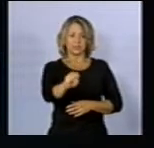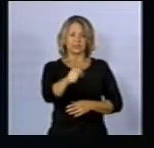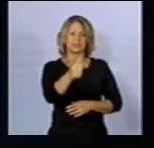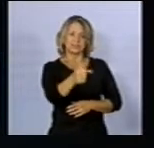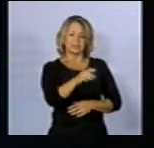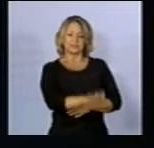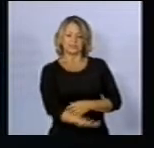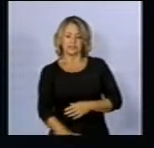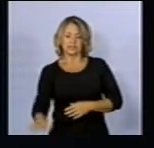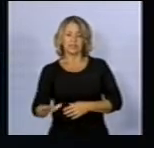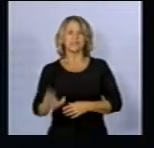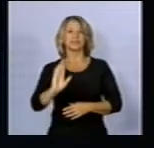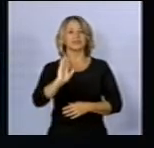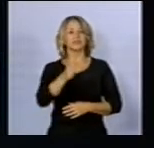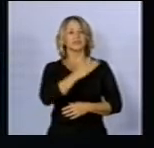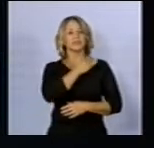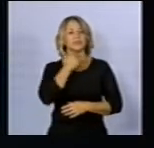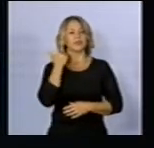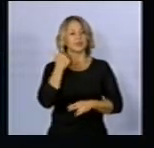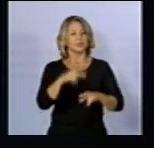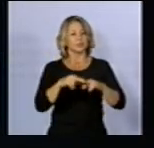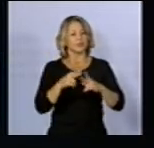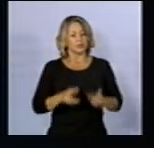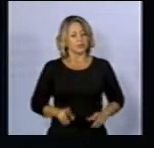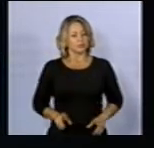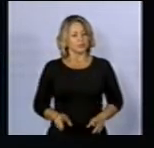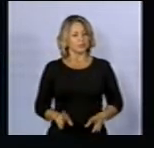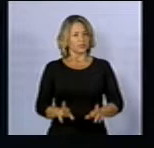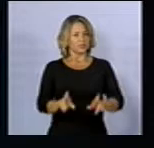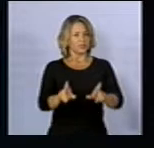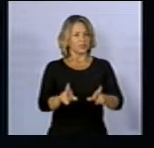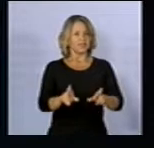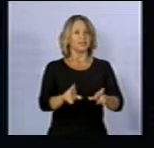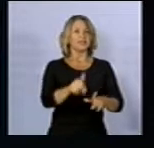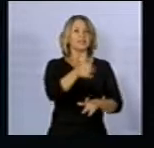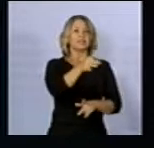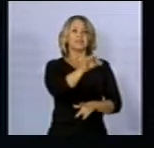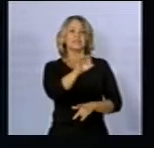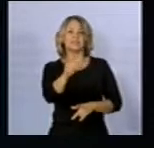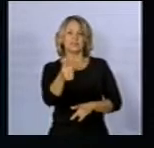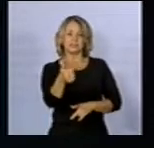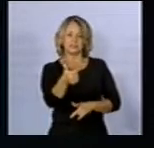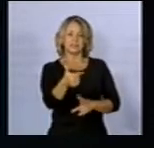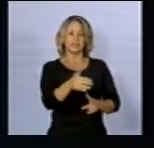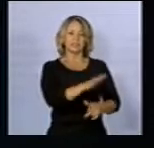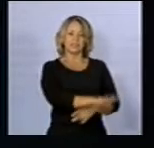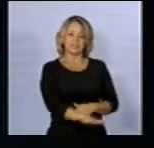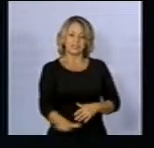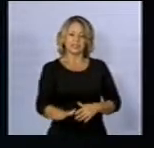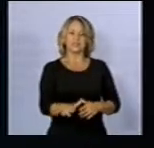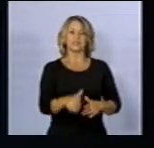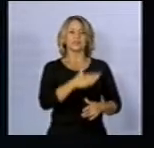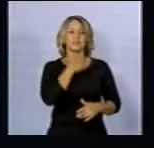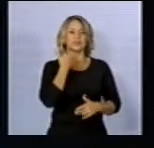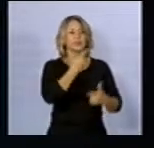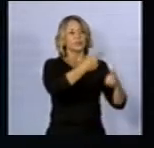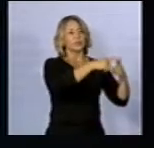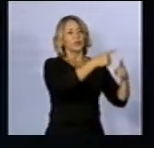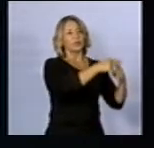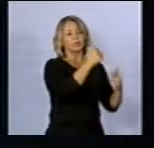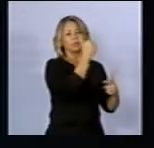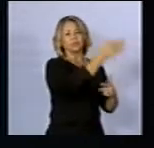crianças que haviam falecido por leucemia e 102 crianças que haviam falecido por outras causas de